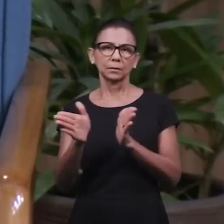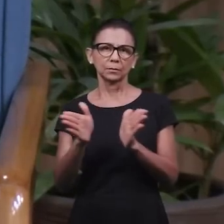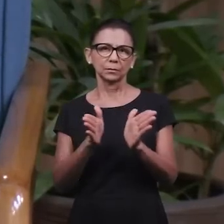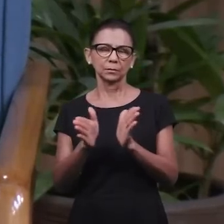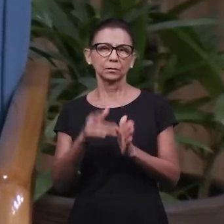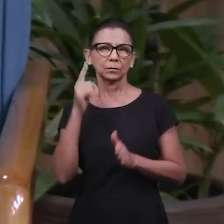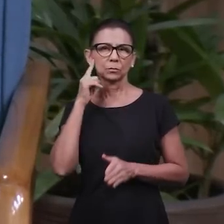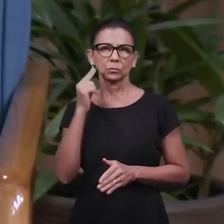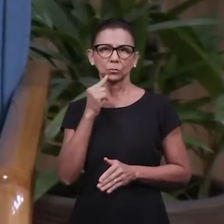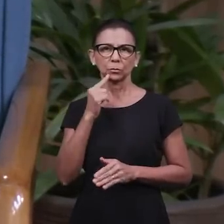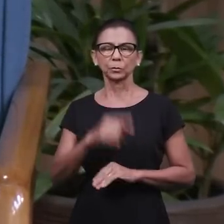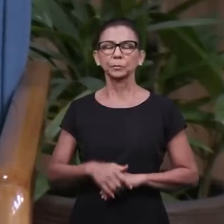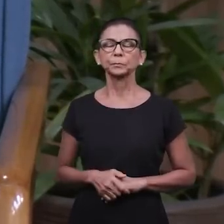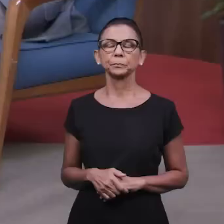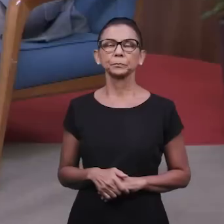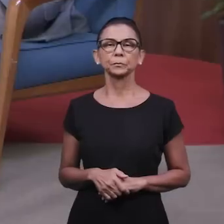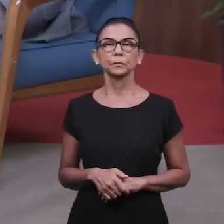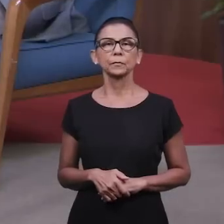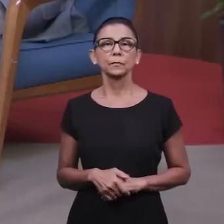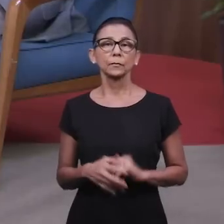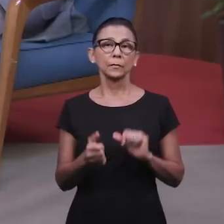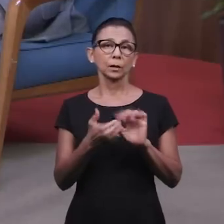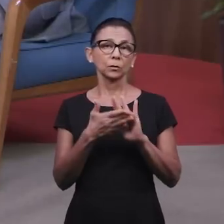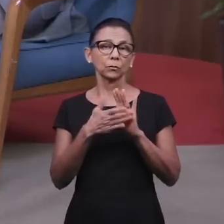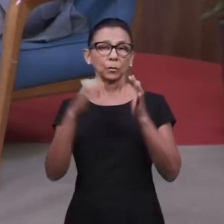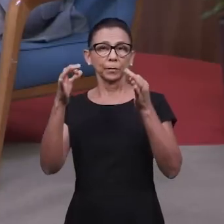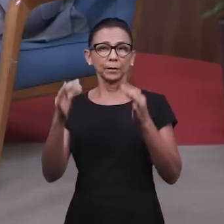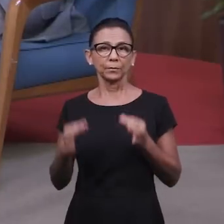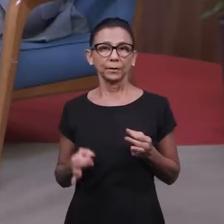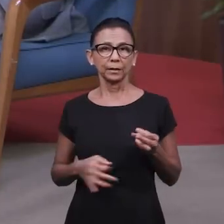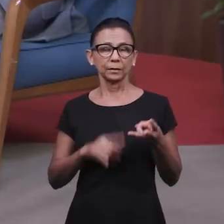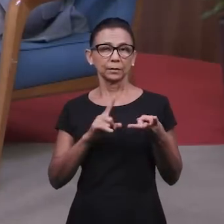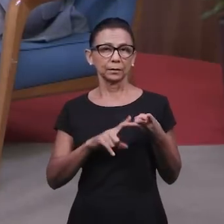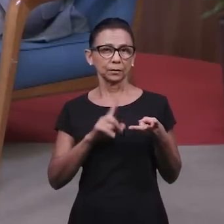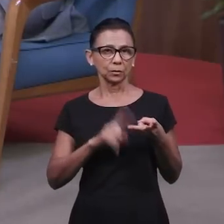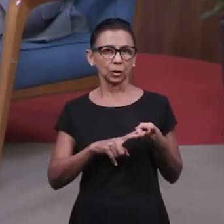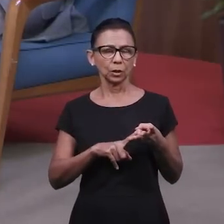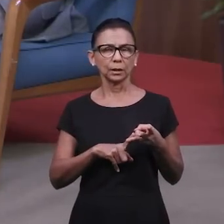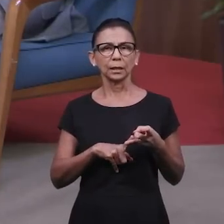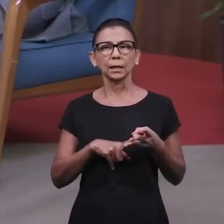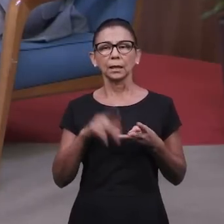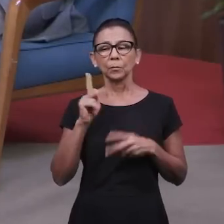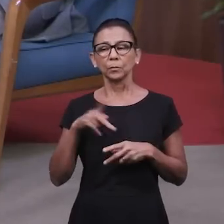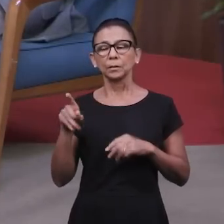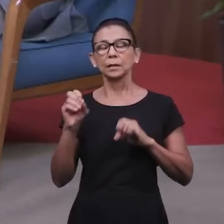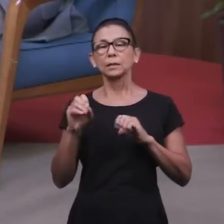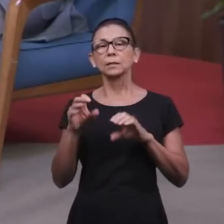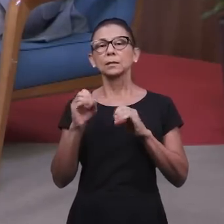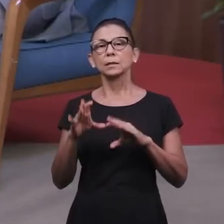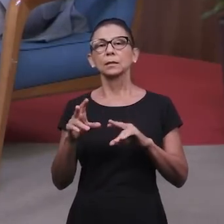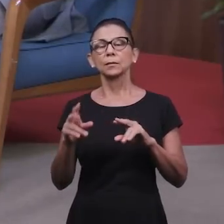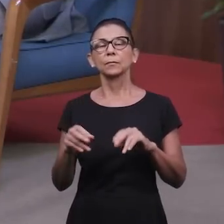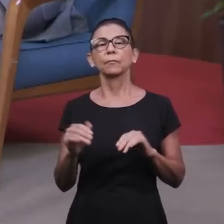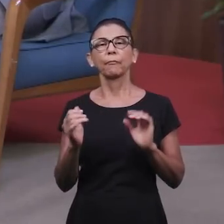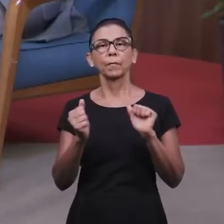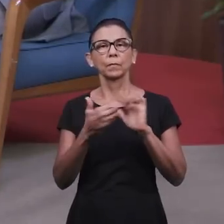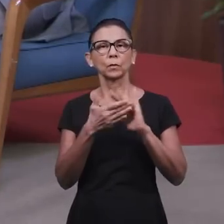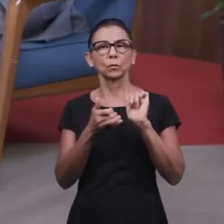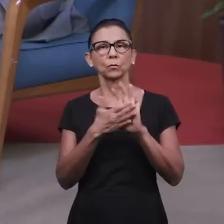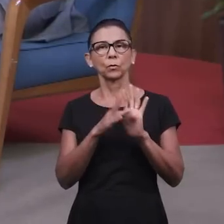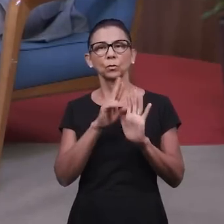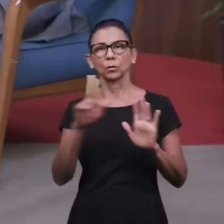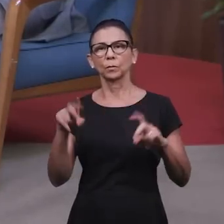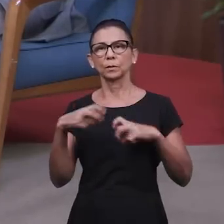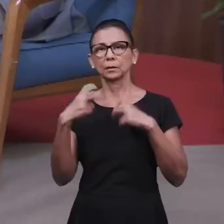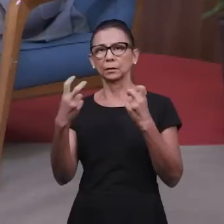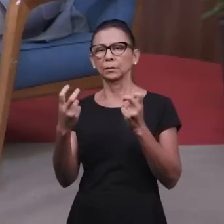na assistência ao surdo. No quadro Perfeito Louvor, a tia Janaína Zumac vai ensinar o louvor Eu Clamo,